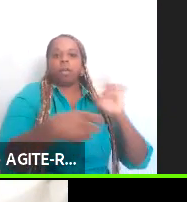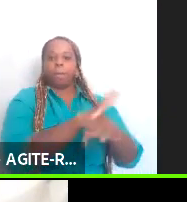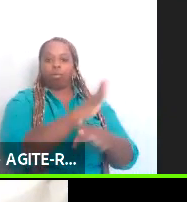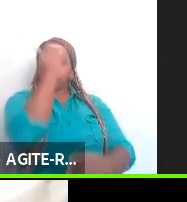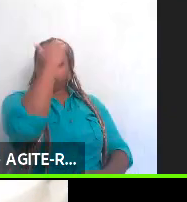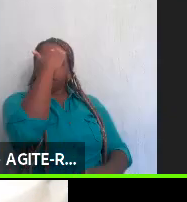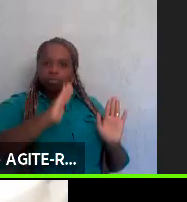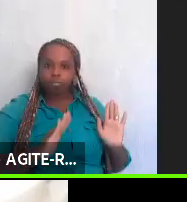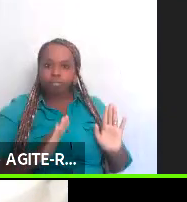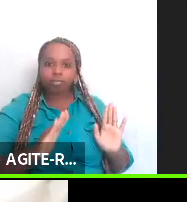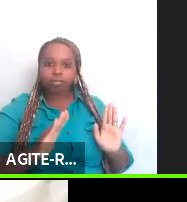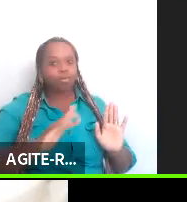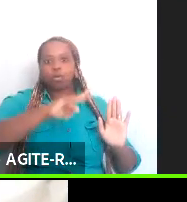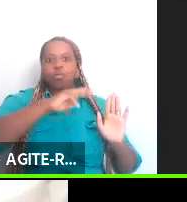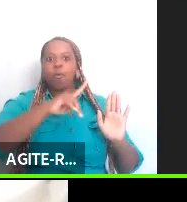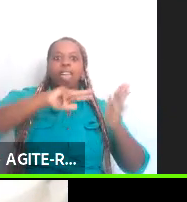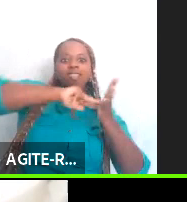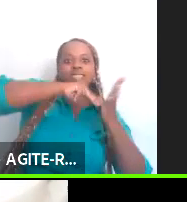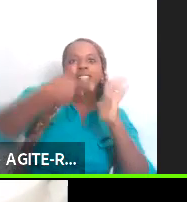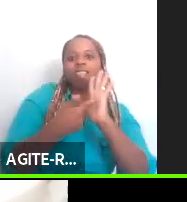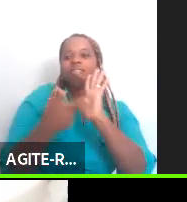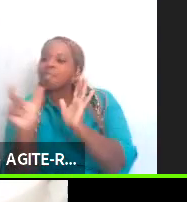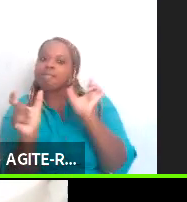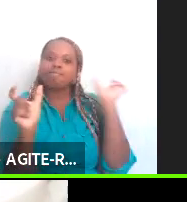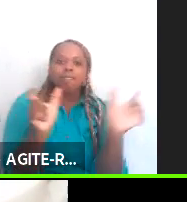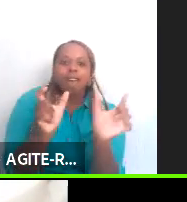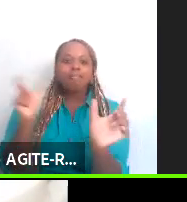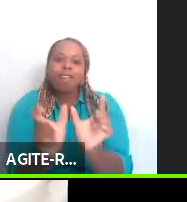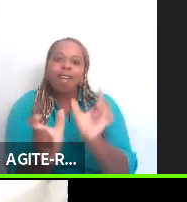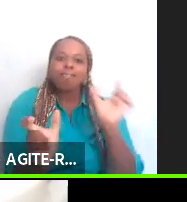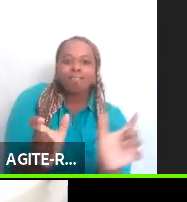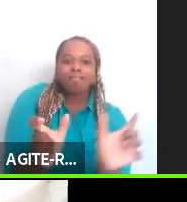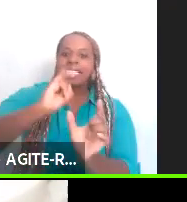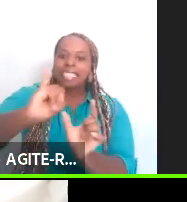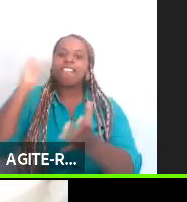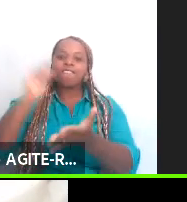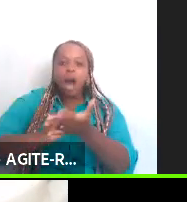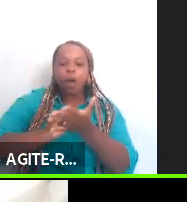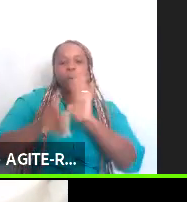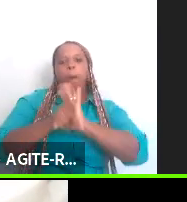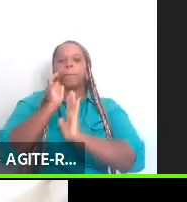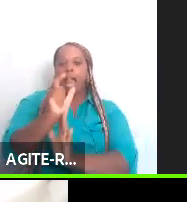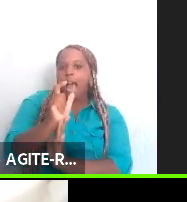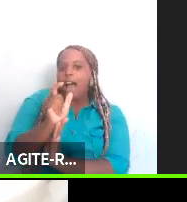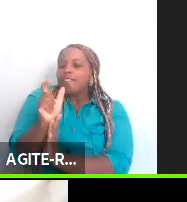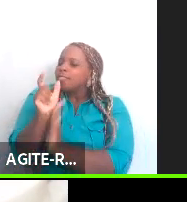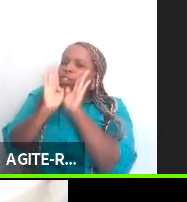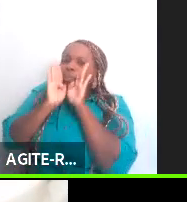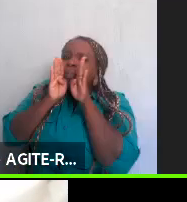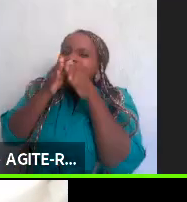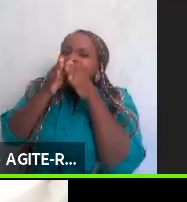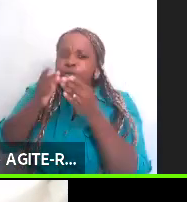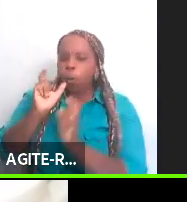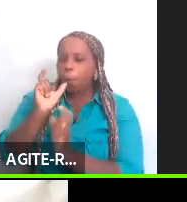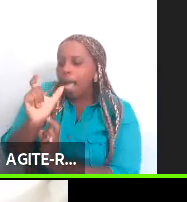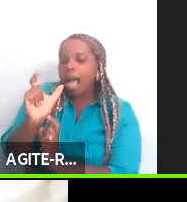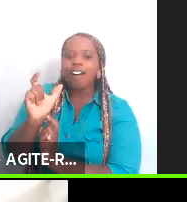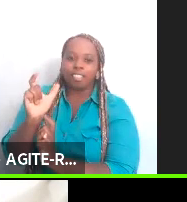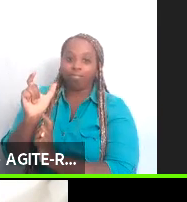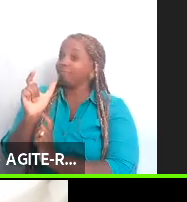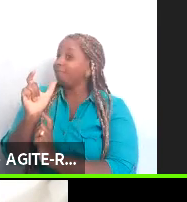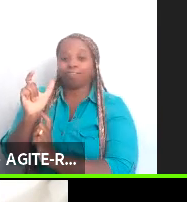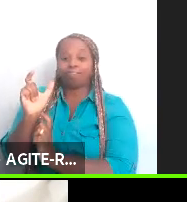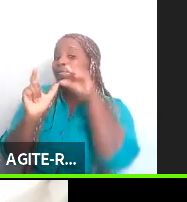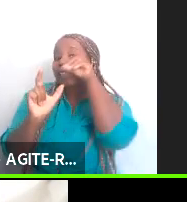entendeu, e não a tradução palavra a palavra. Portanto, se faltar um termo específico naquela fala, você, dentro